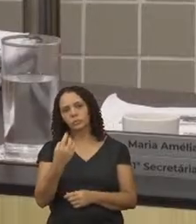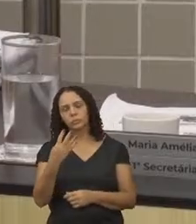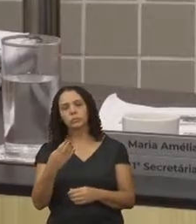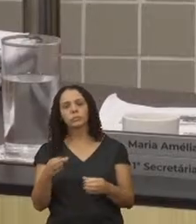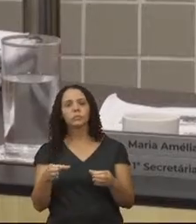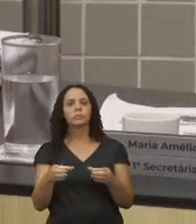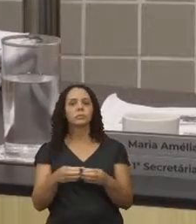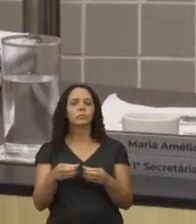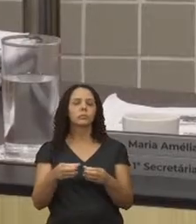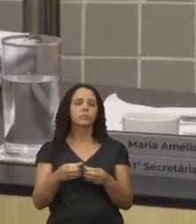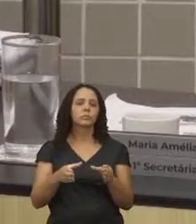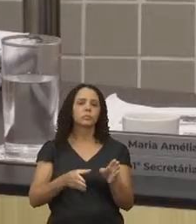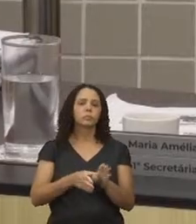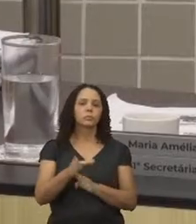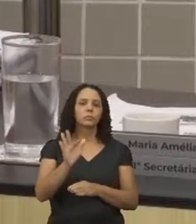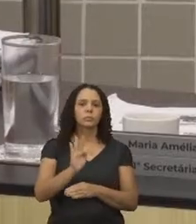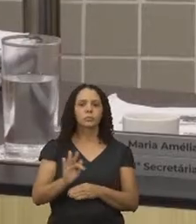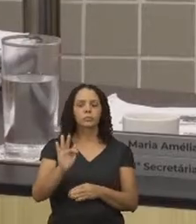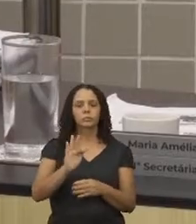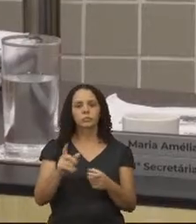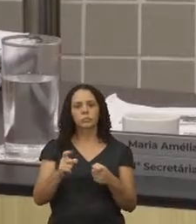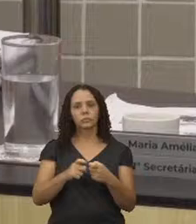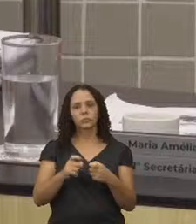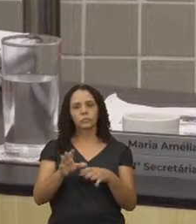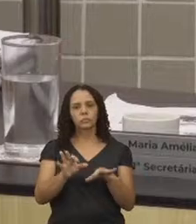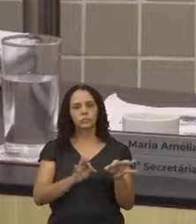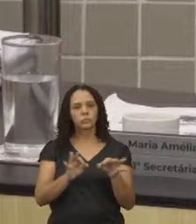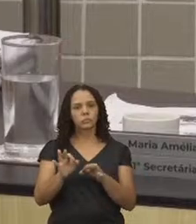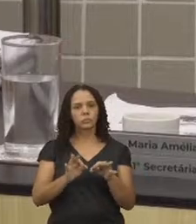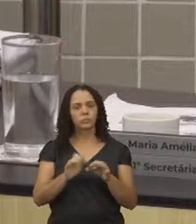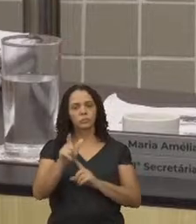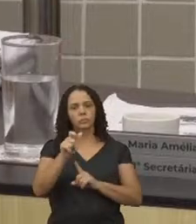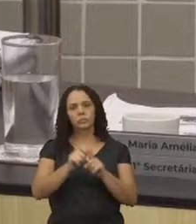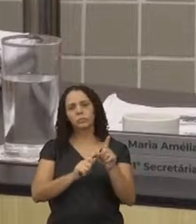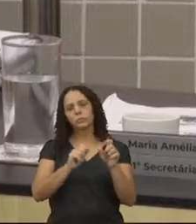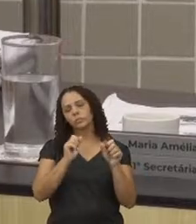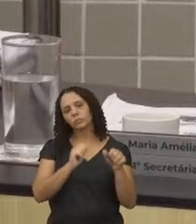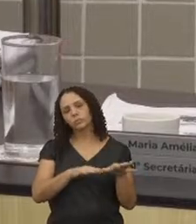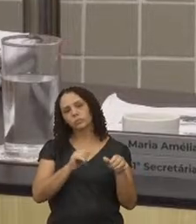Medicina, organizam nacionalmente o Setembro Amarelo.